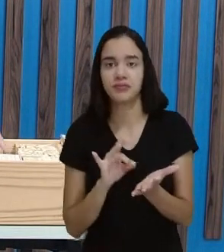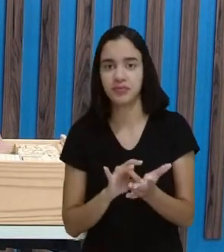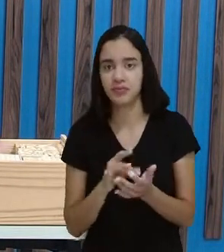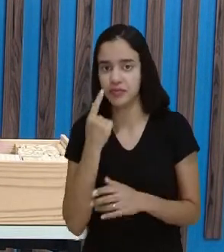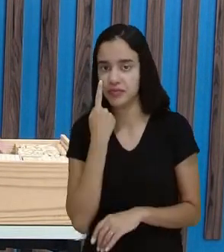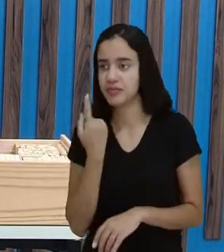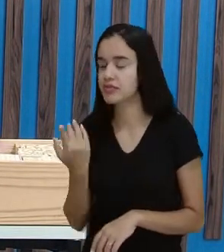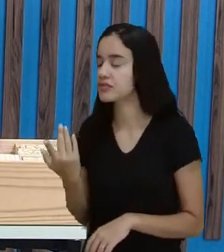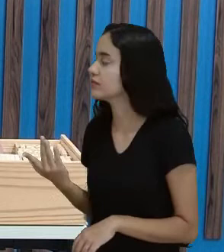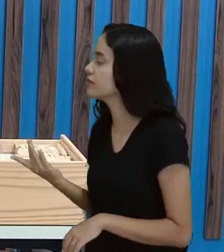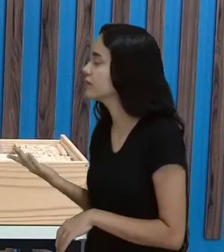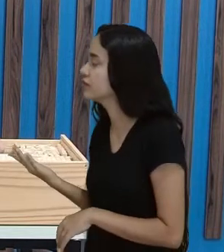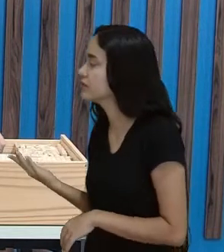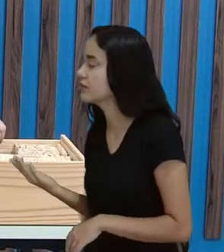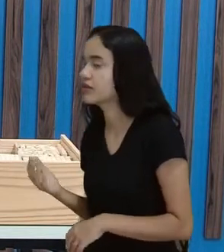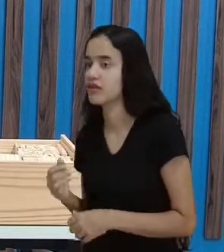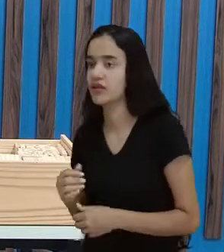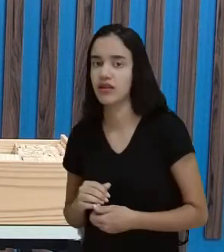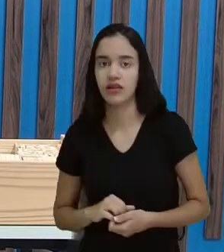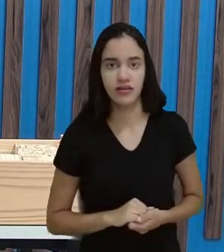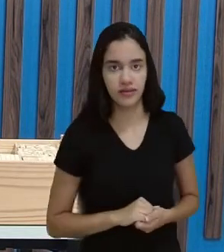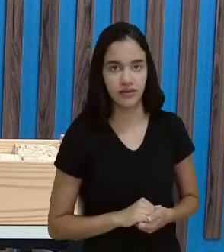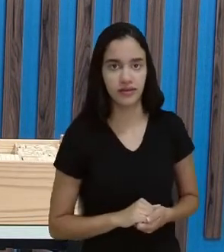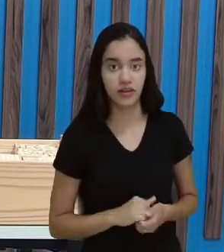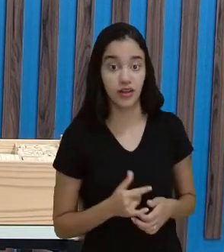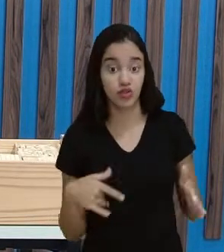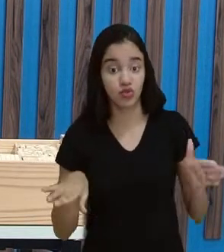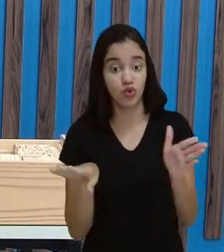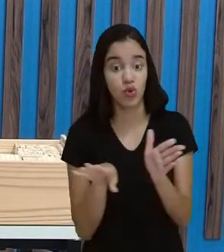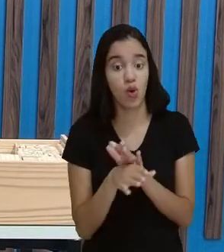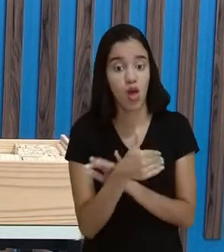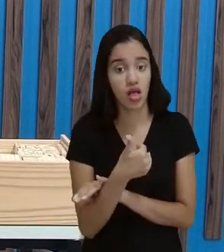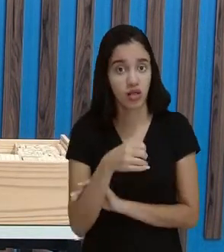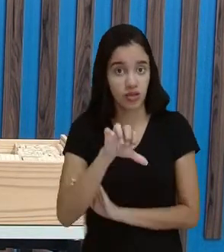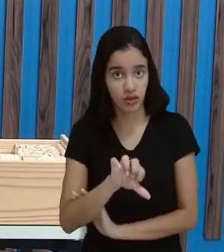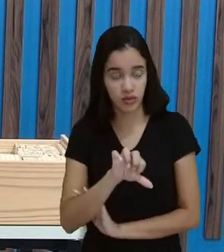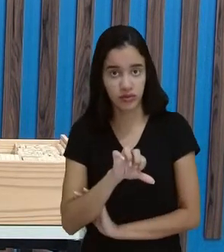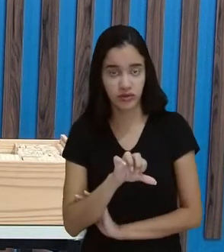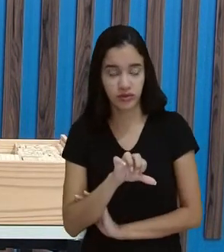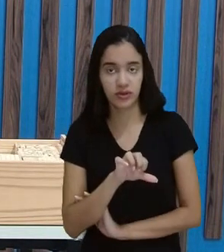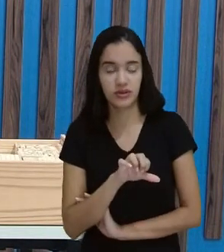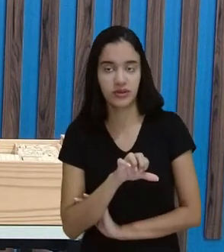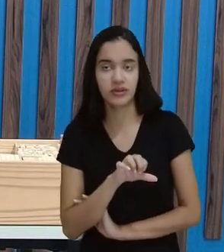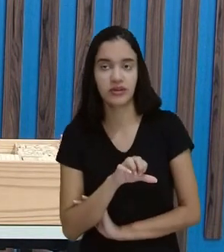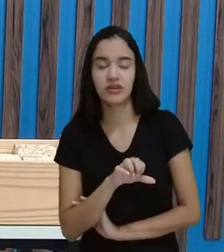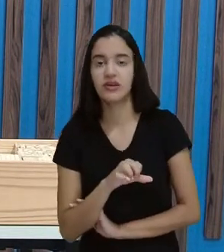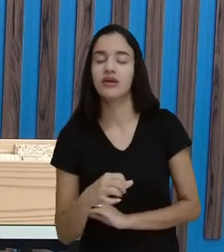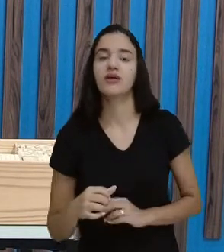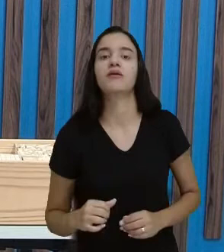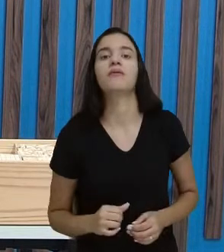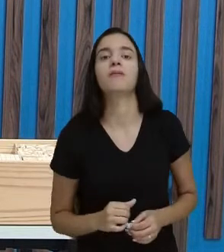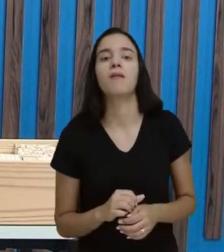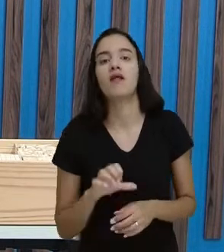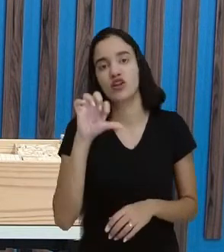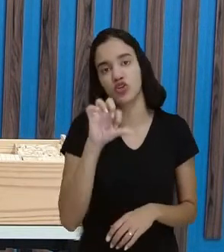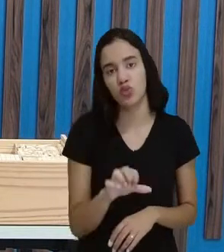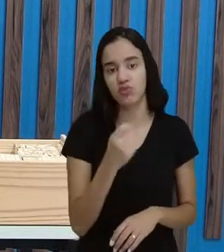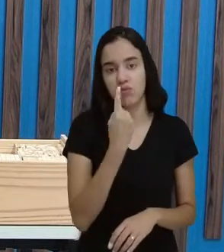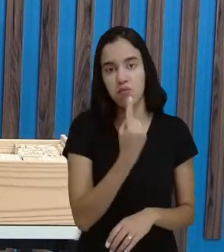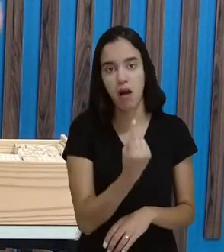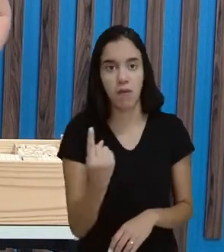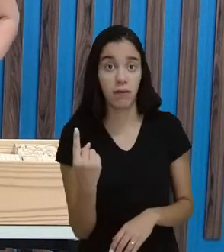6, contando de 3 em 3, cheguei a 9, ó. 3, 6, 9, né? 9